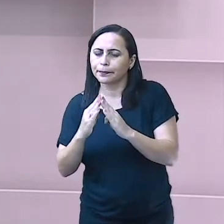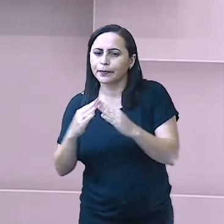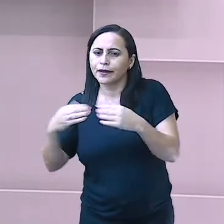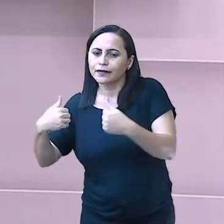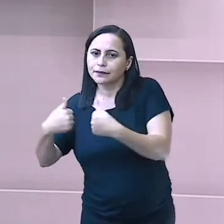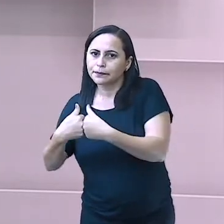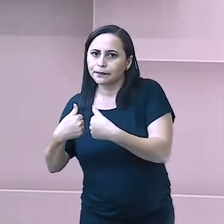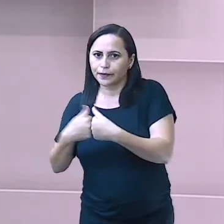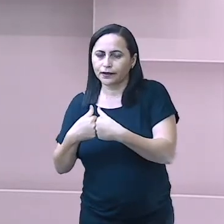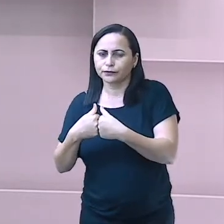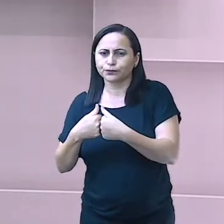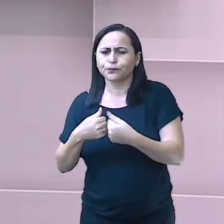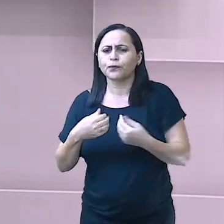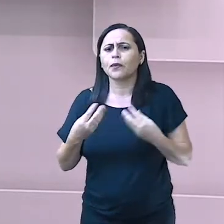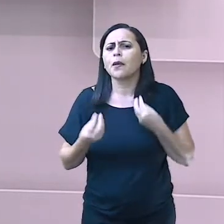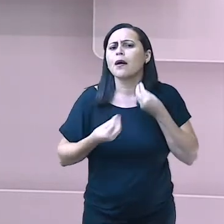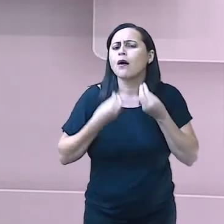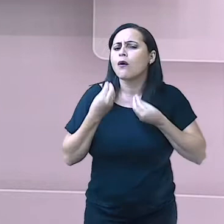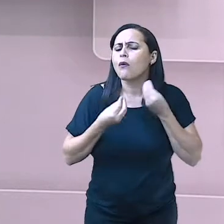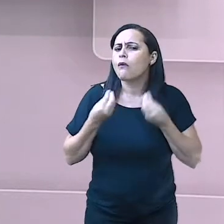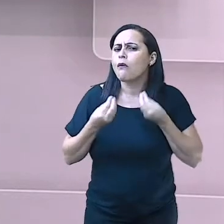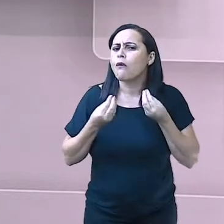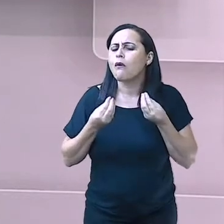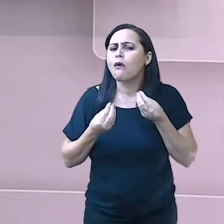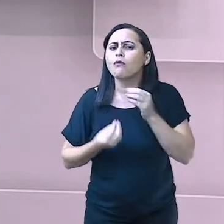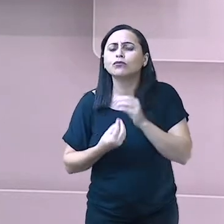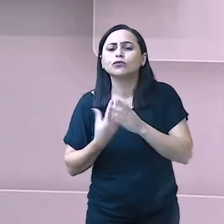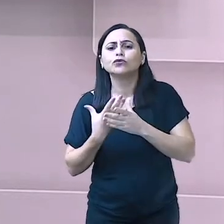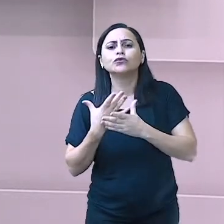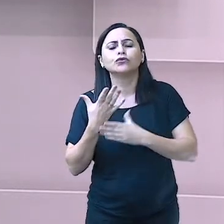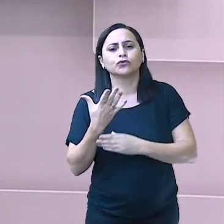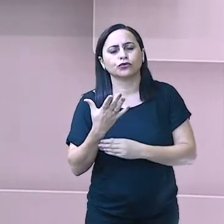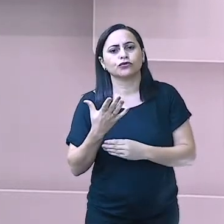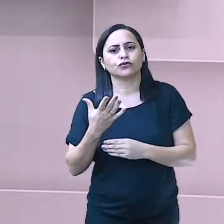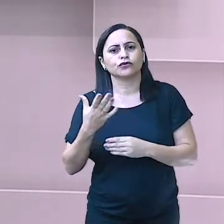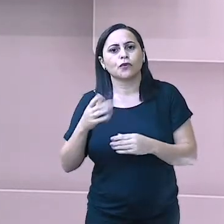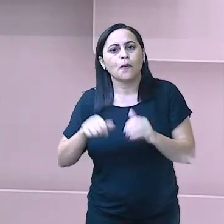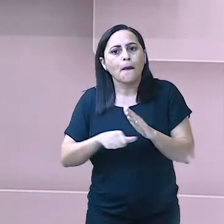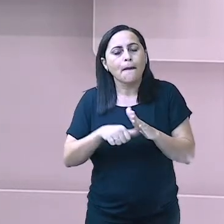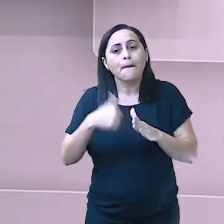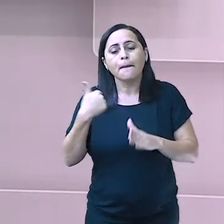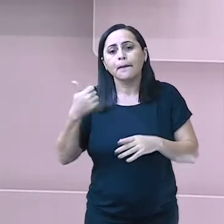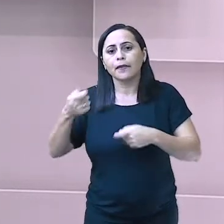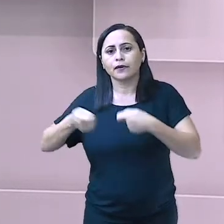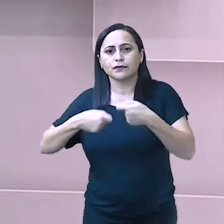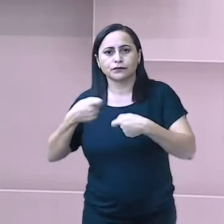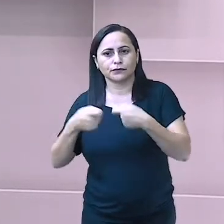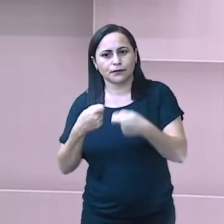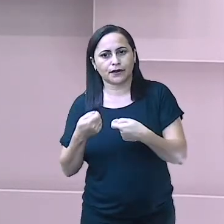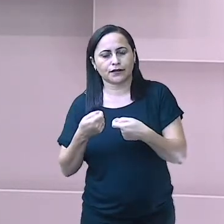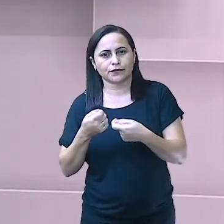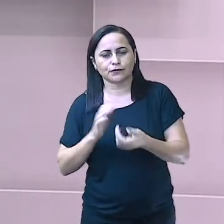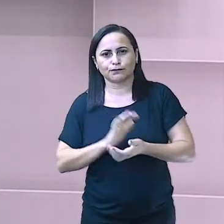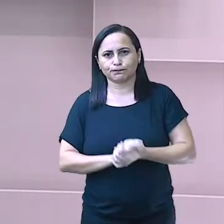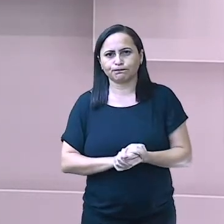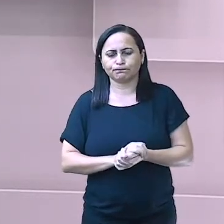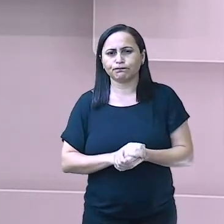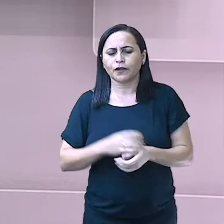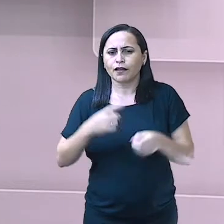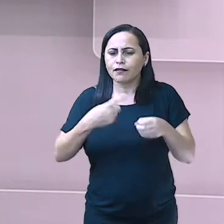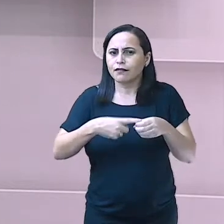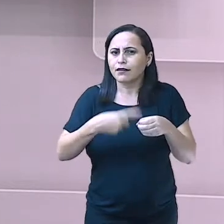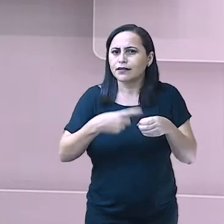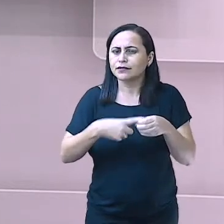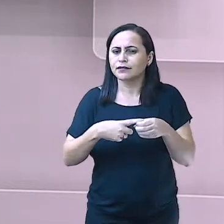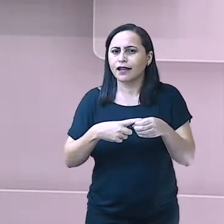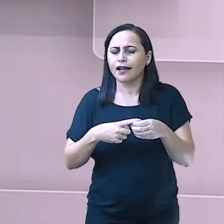como surgiram, então, as práticas desses primeiros comércios e também dessa formação da cidade? Qual a